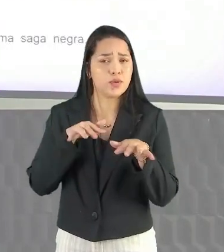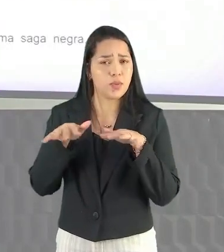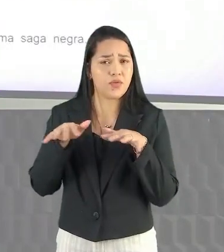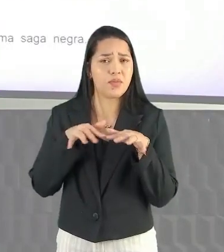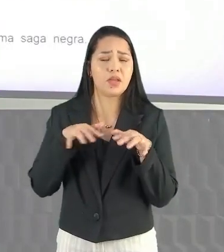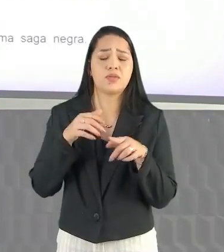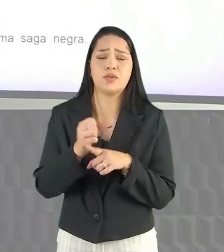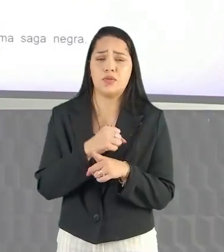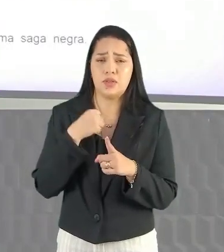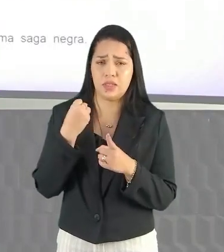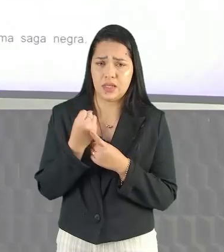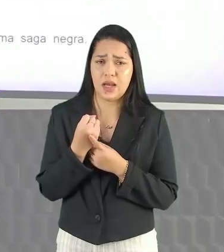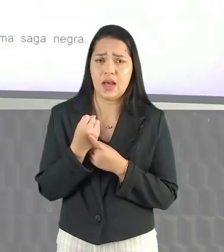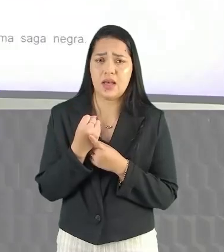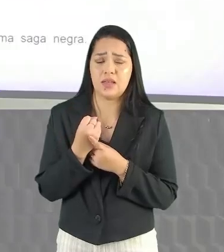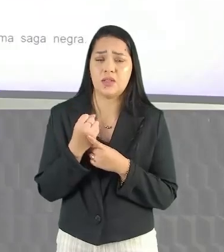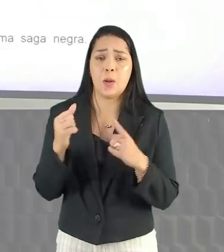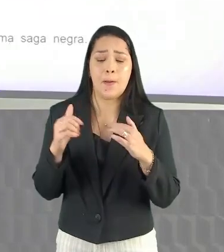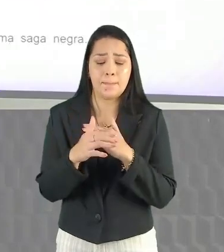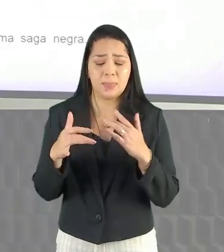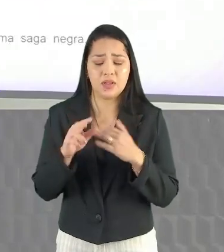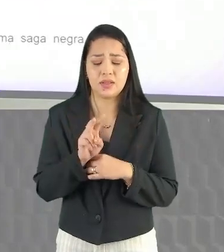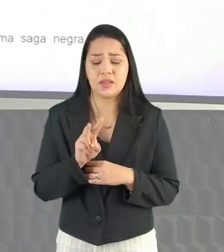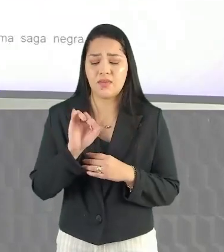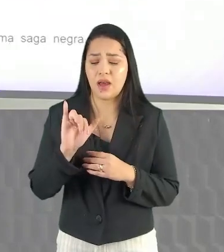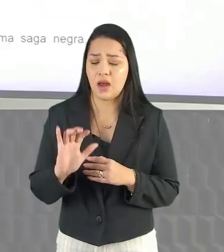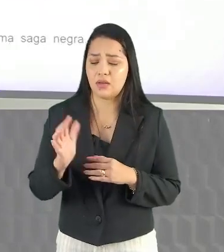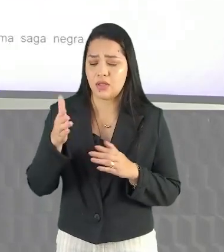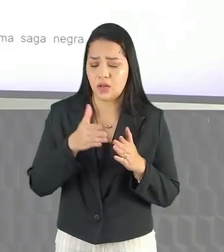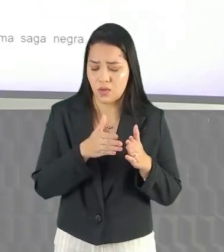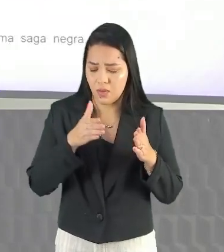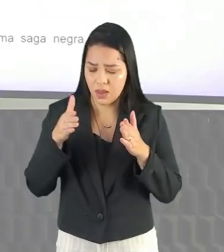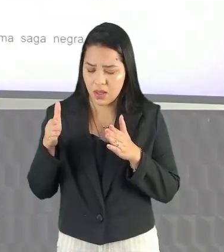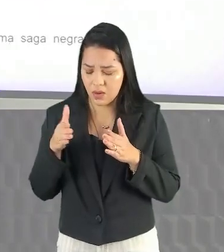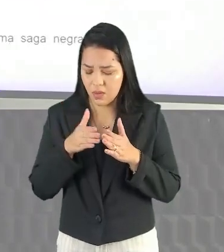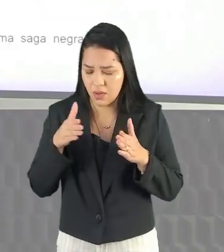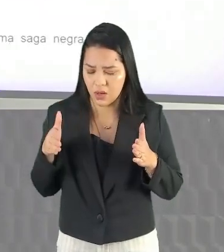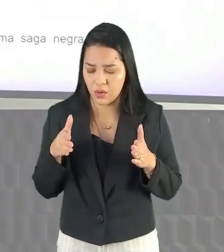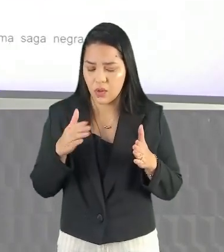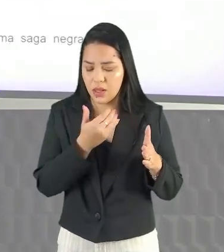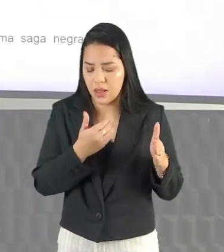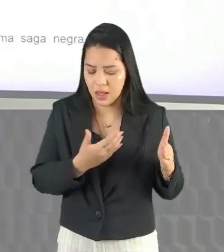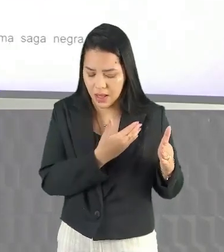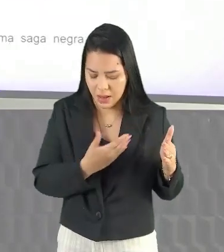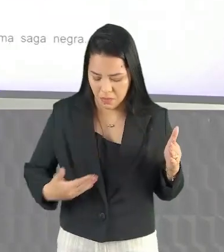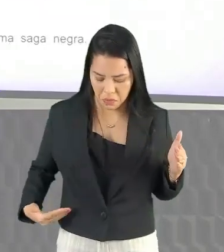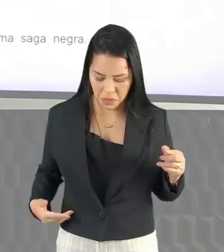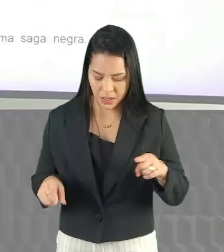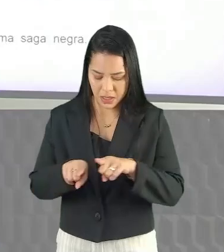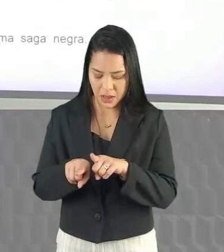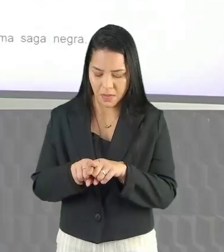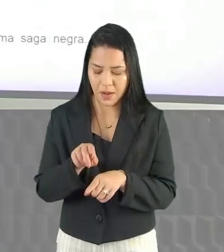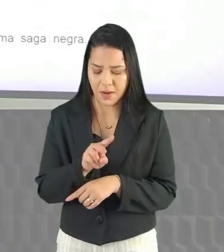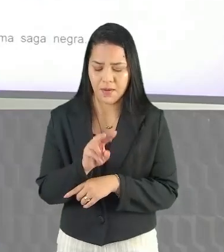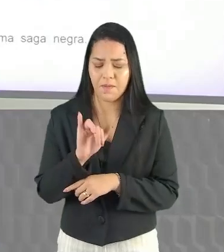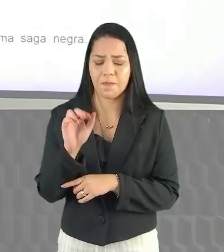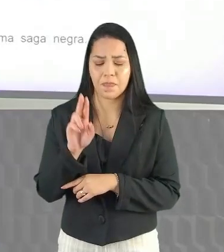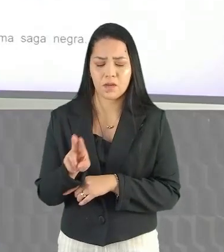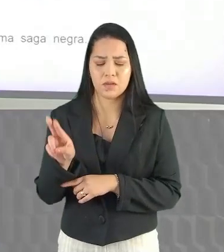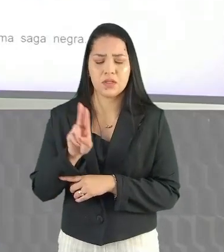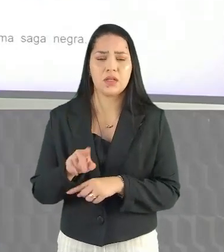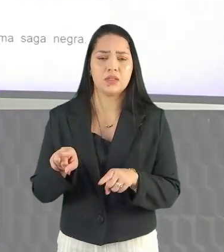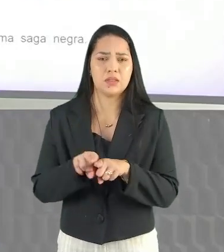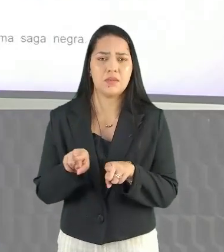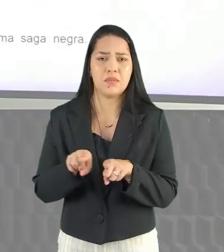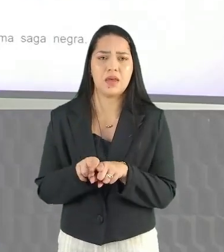movimentos sociais urbanos que vai acontecer no período da República, né, nesse período da República Oligárquica, e eles vão chegar, pegar os